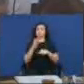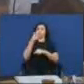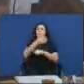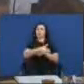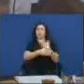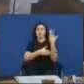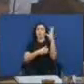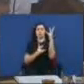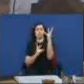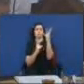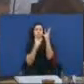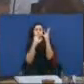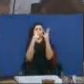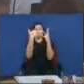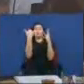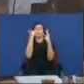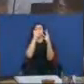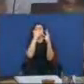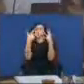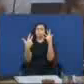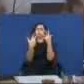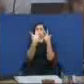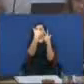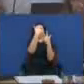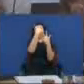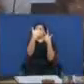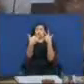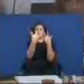corta só aquele local onde